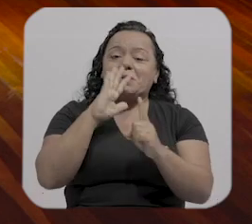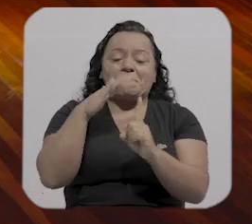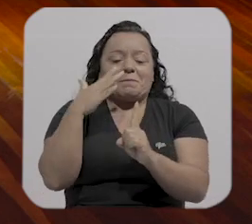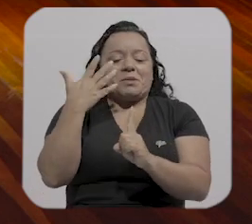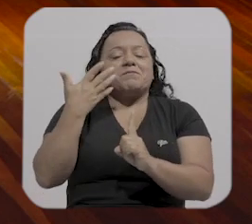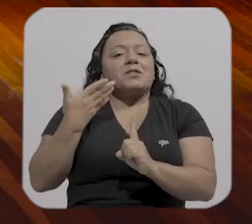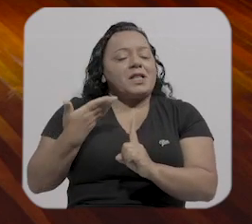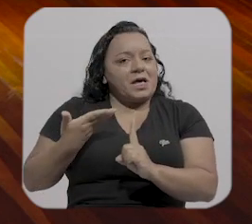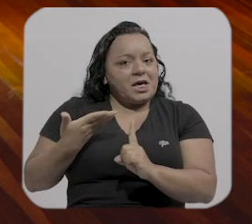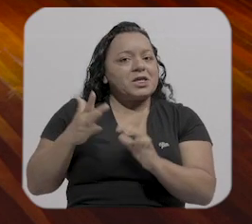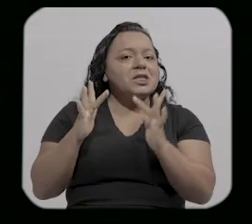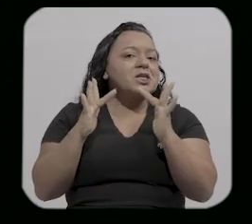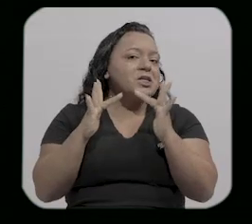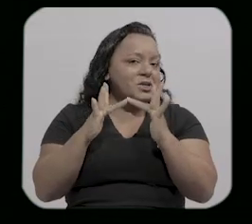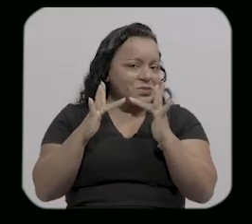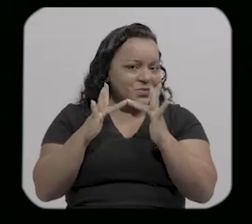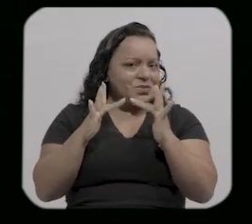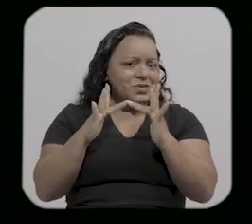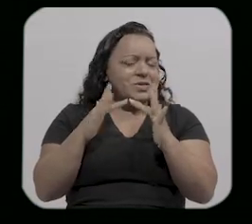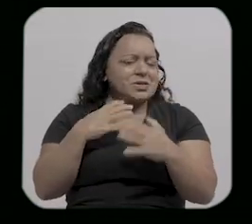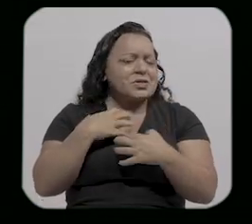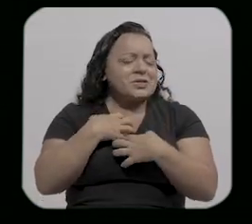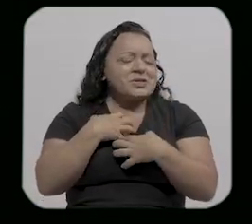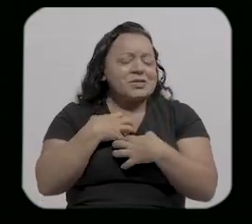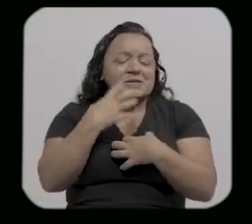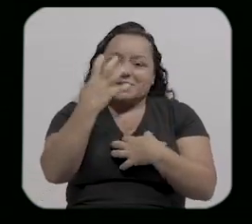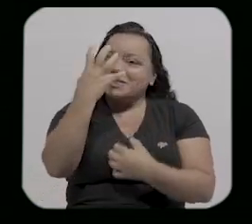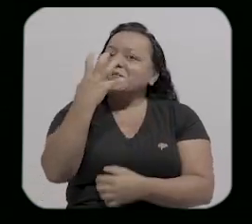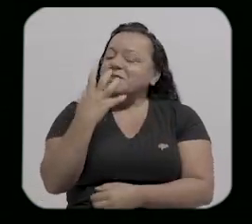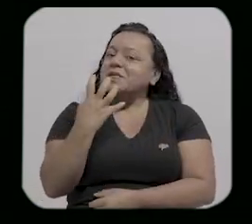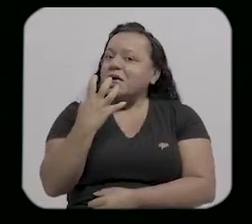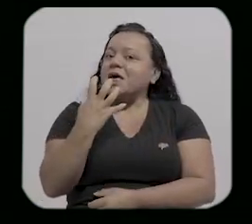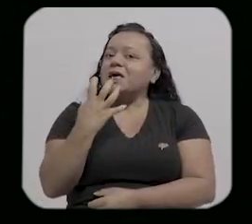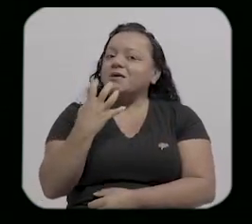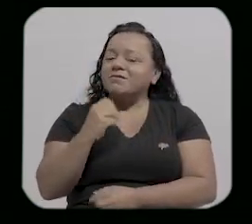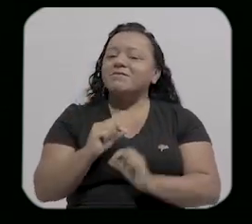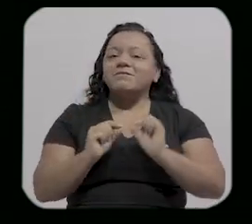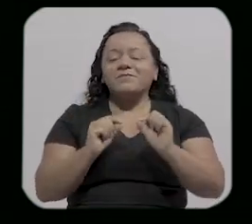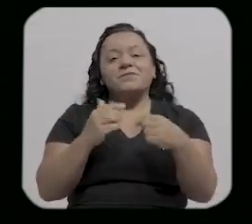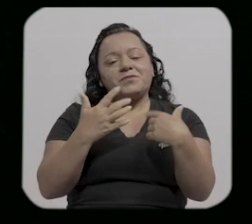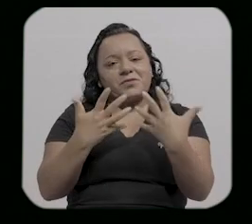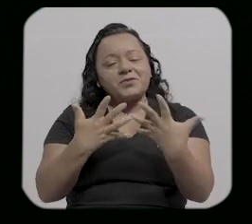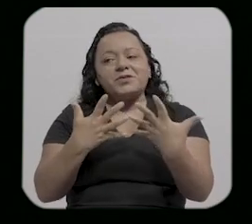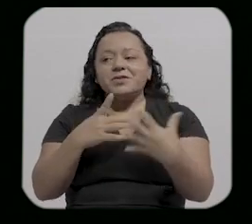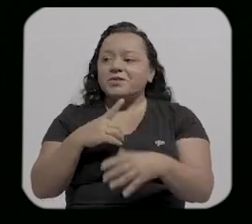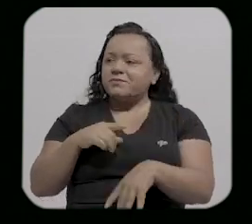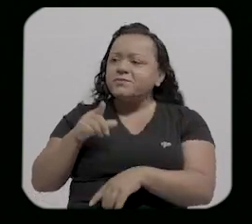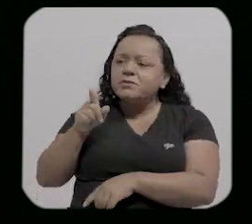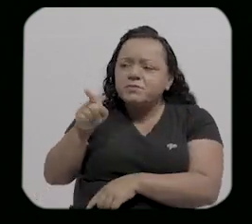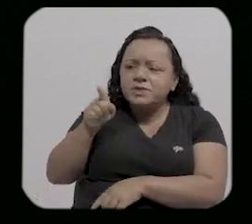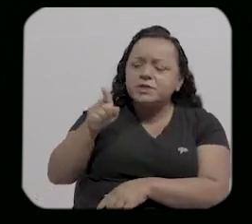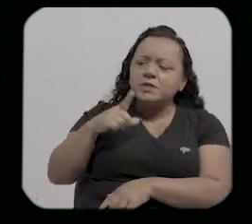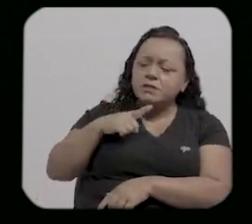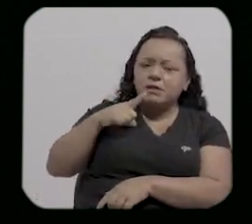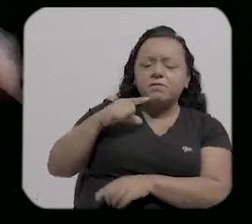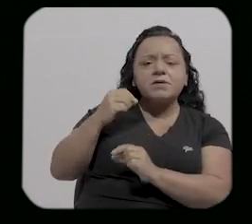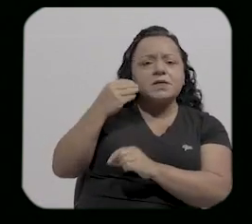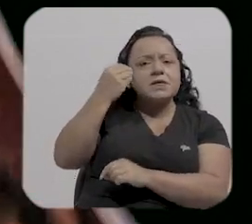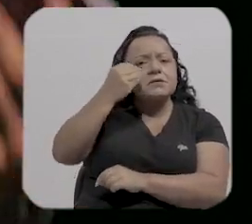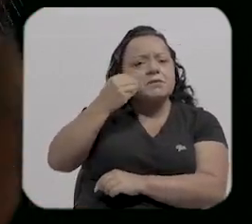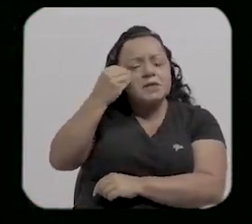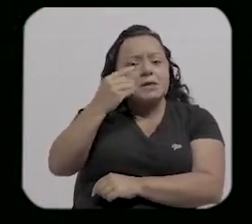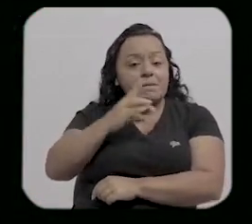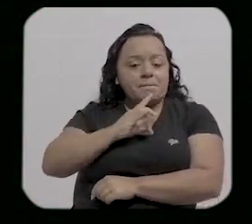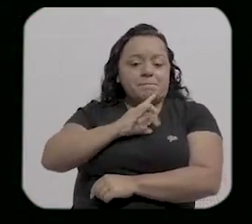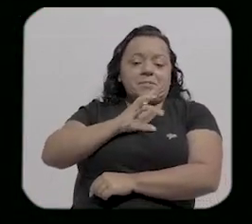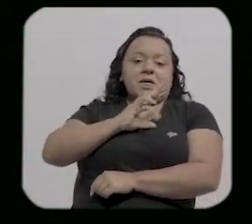Eu me sinto privilegiado de ter esse contato. Sério, você sentiu, sério. Quando você teve essa experiência, você sentiu